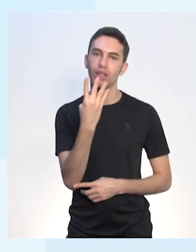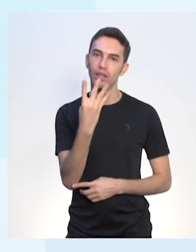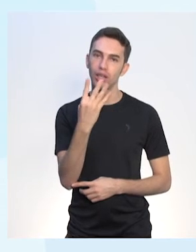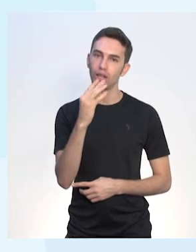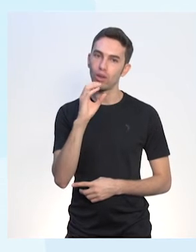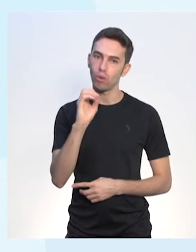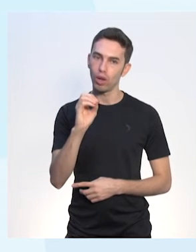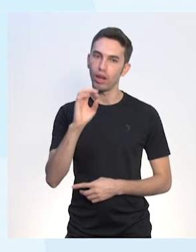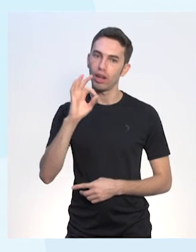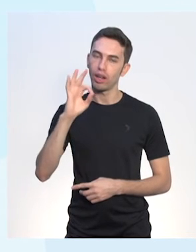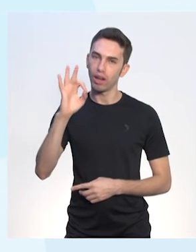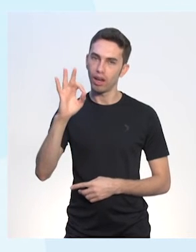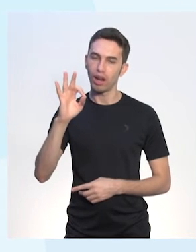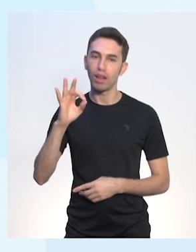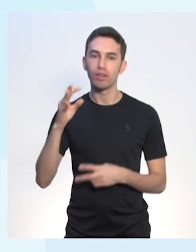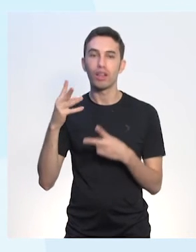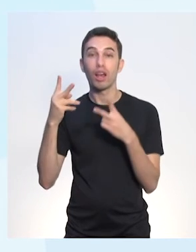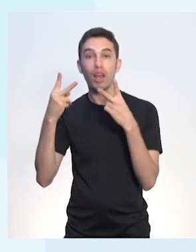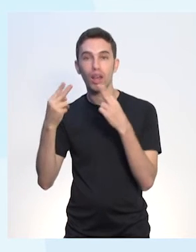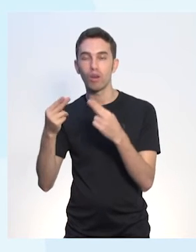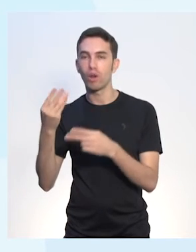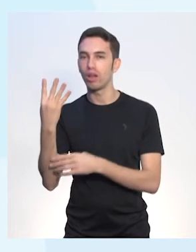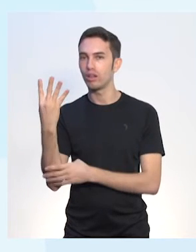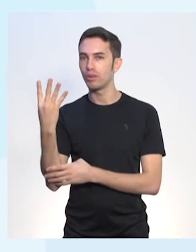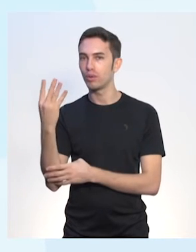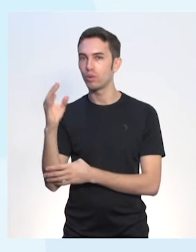menos os 140 que eu já tenho,